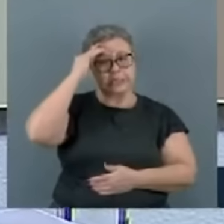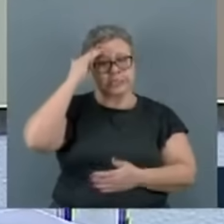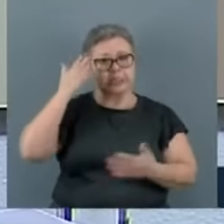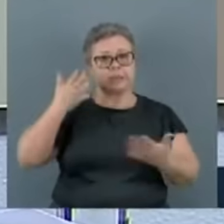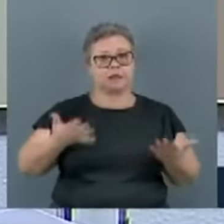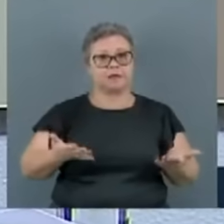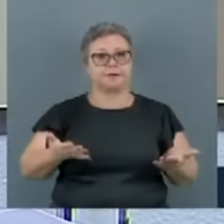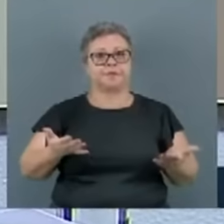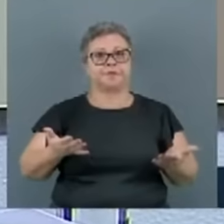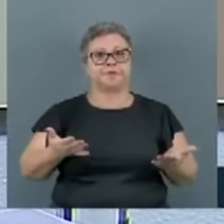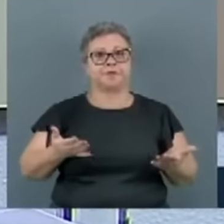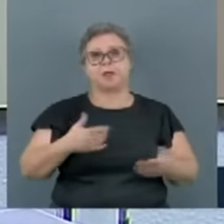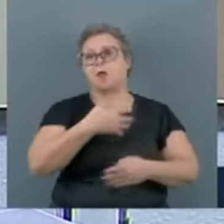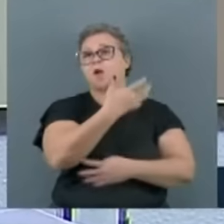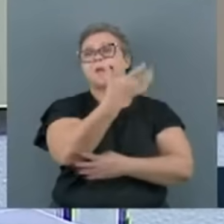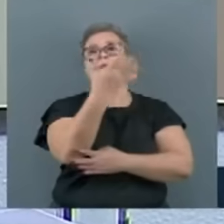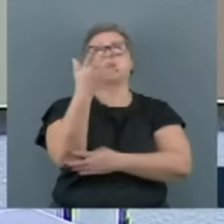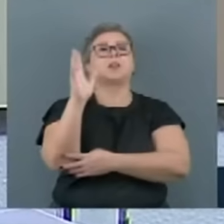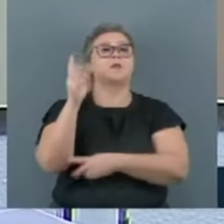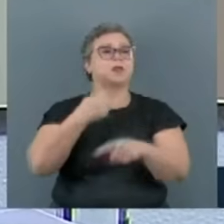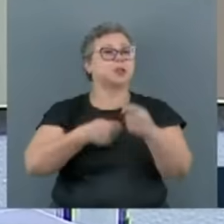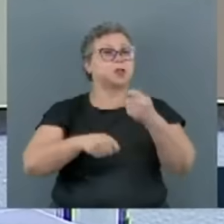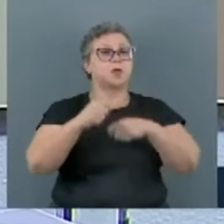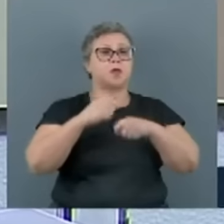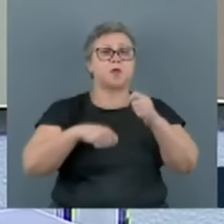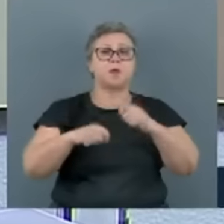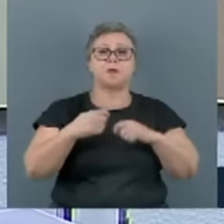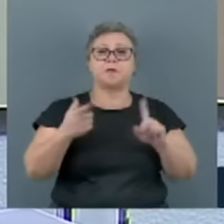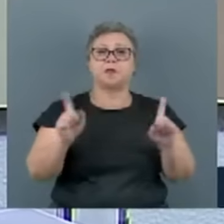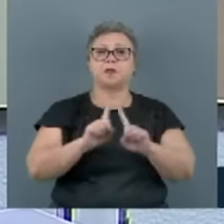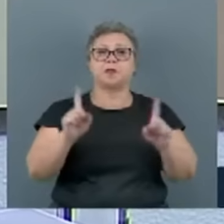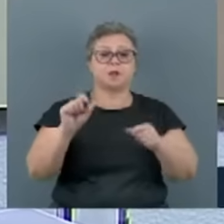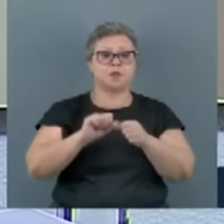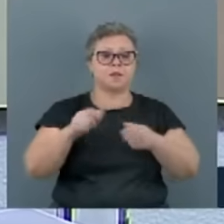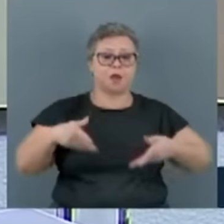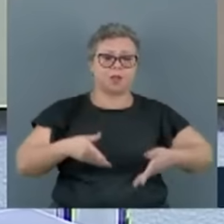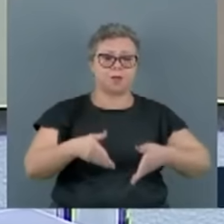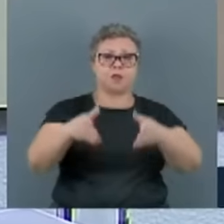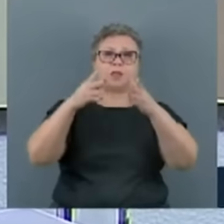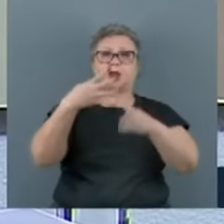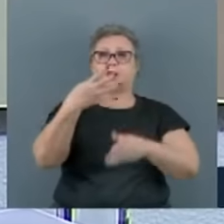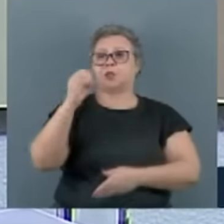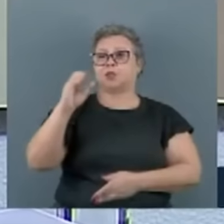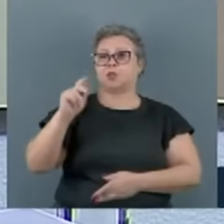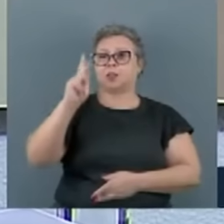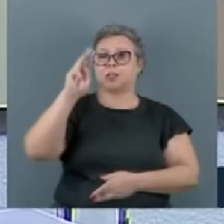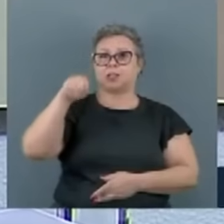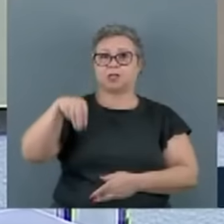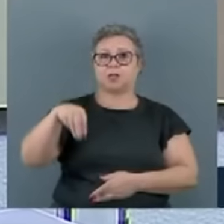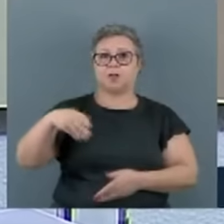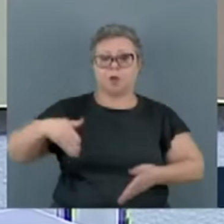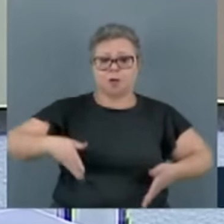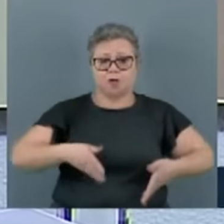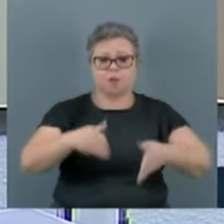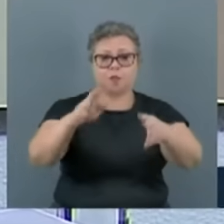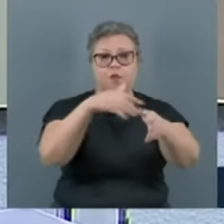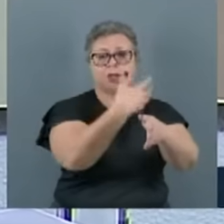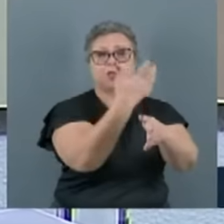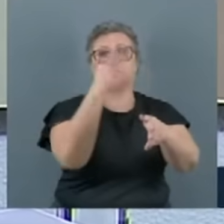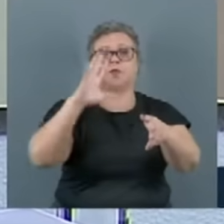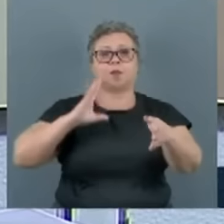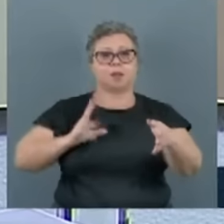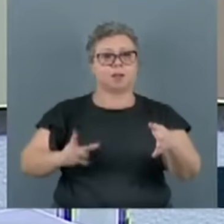Agora, ambientalmente e economicamente, não se faz uma estrada de 400 quilômetros no meio de floresta